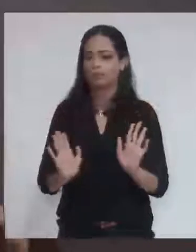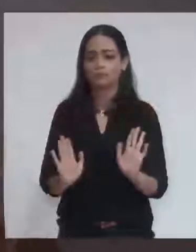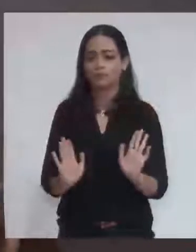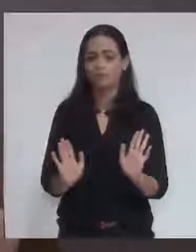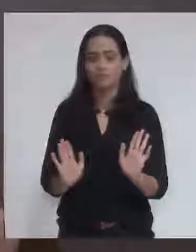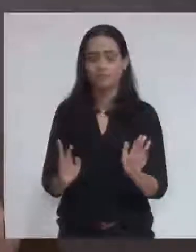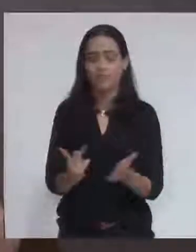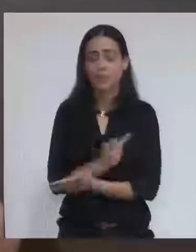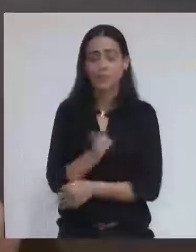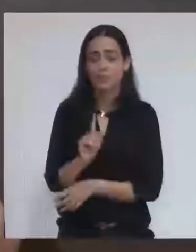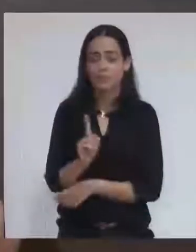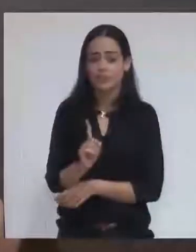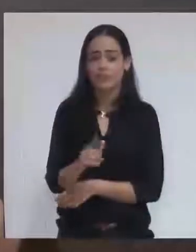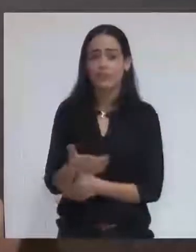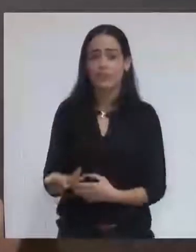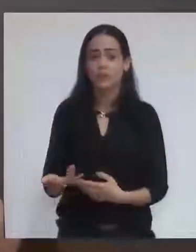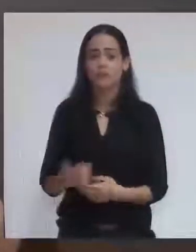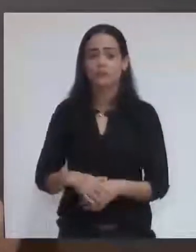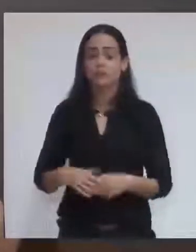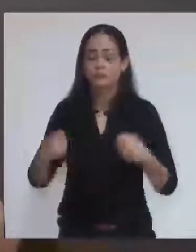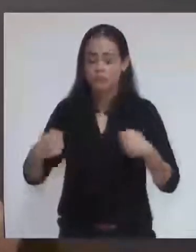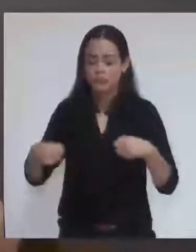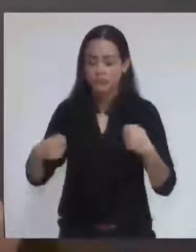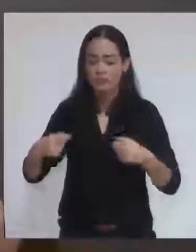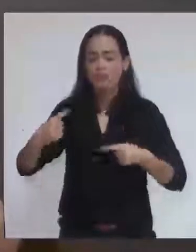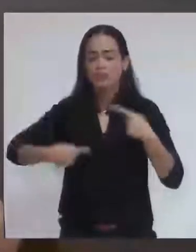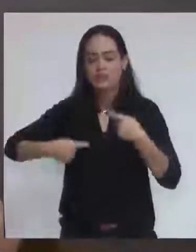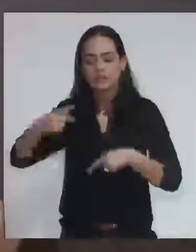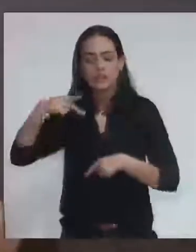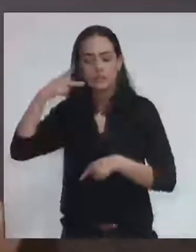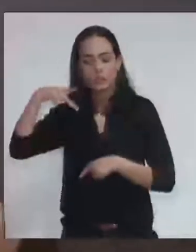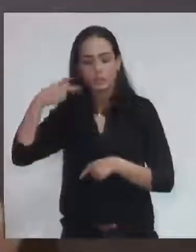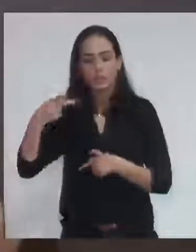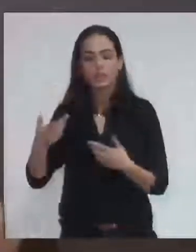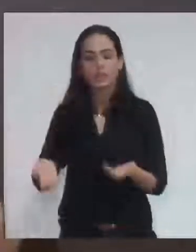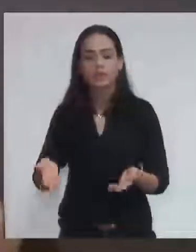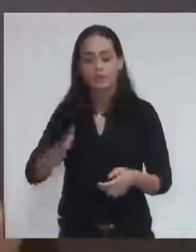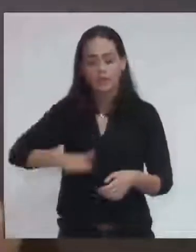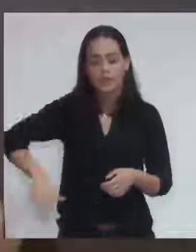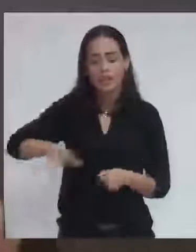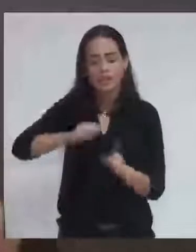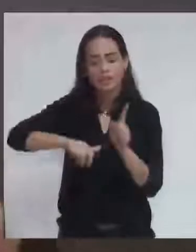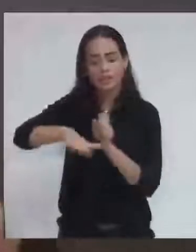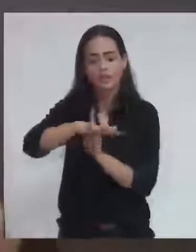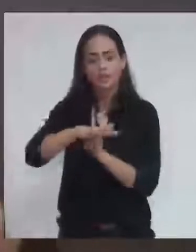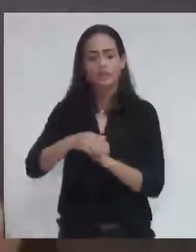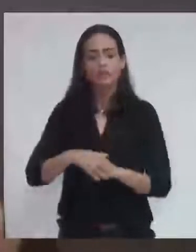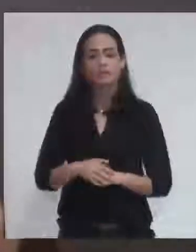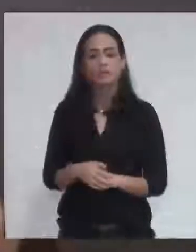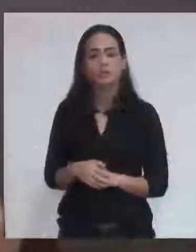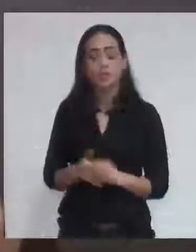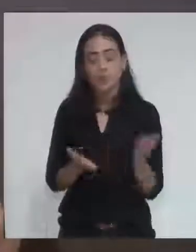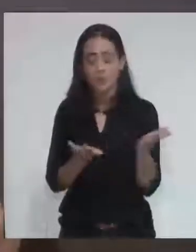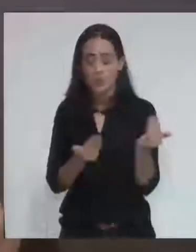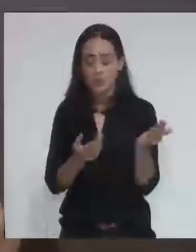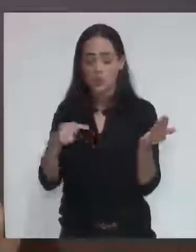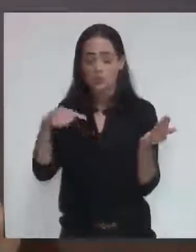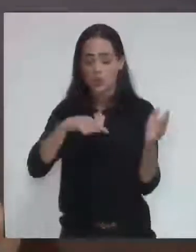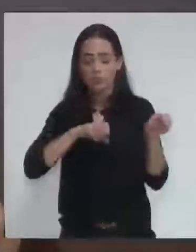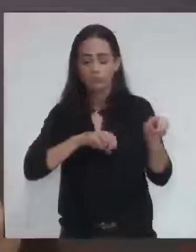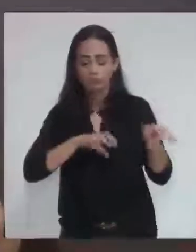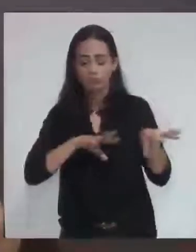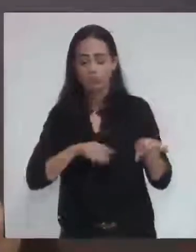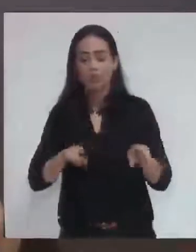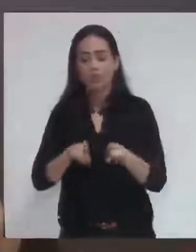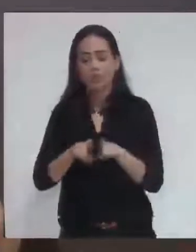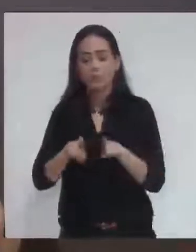situação de rua. Não é. É política pública, é treinar os nossos jovens, educar os nossos jovens, trazer empresas para Vinhedo,